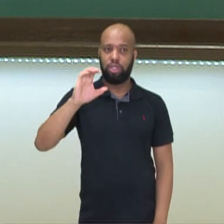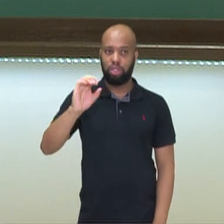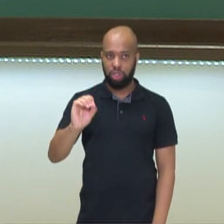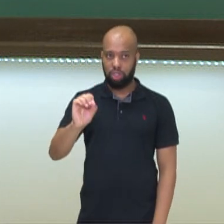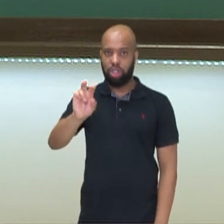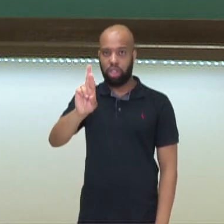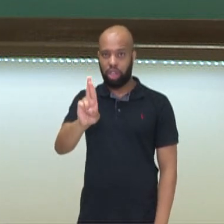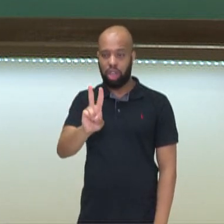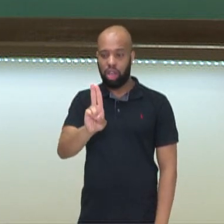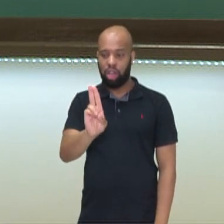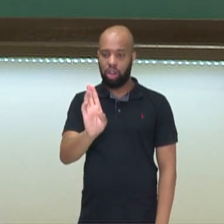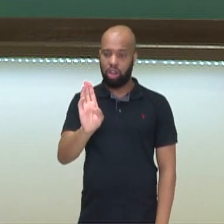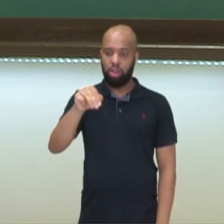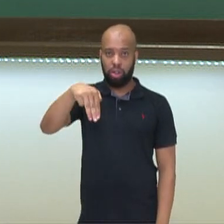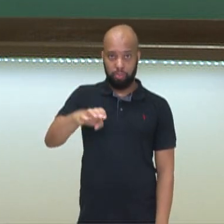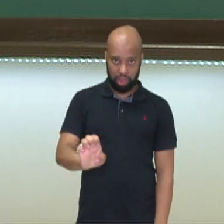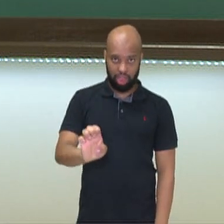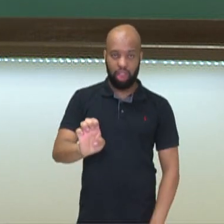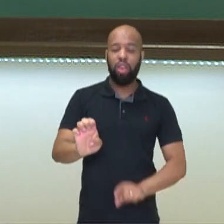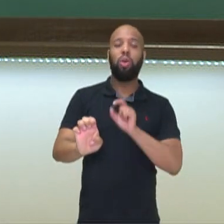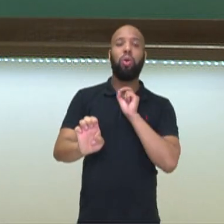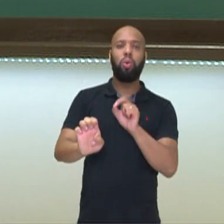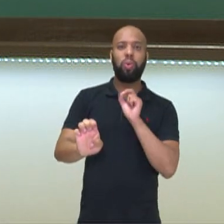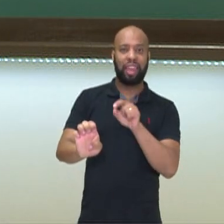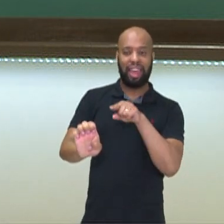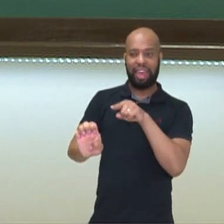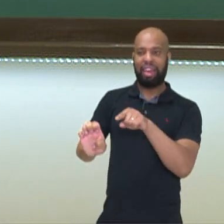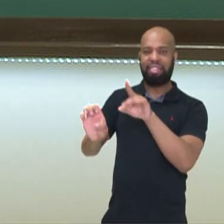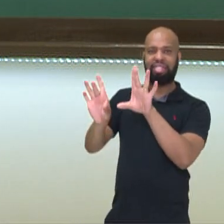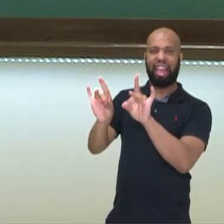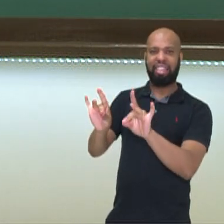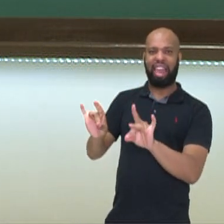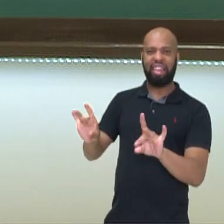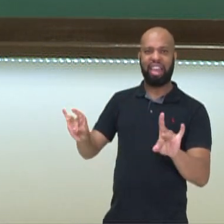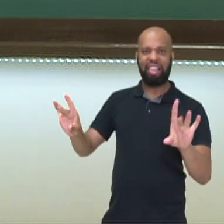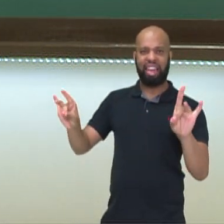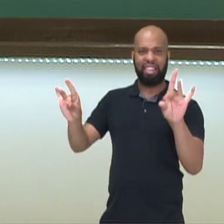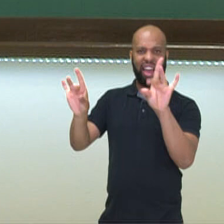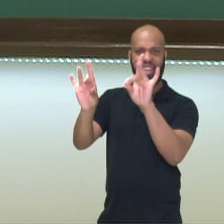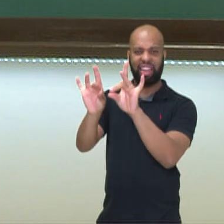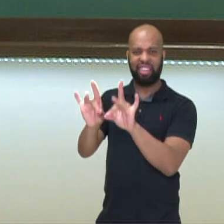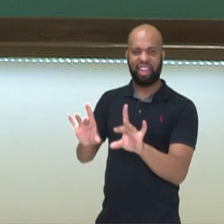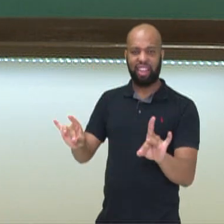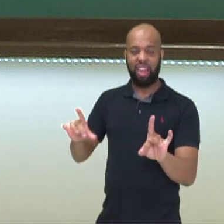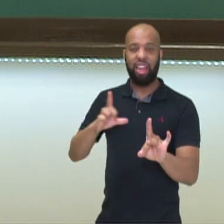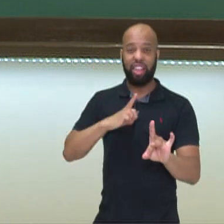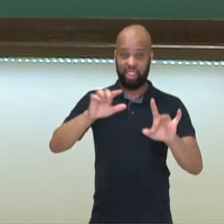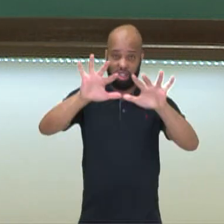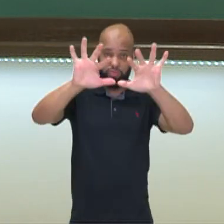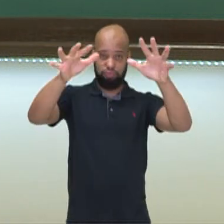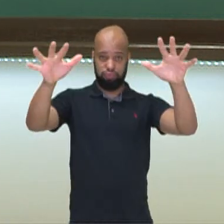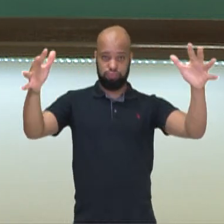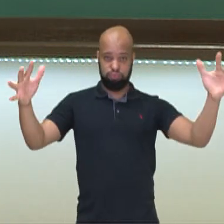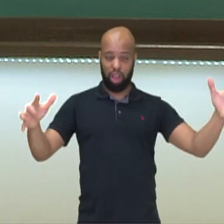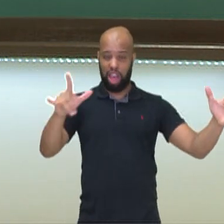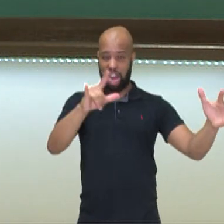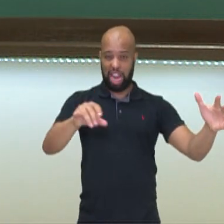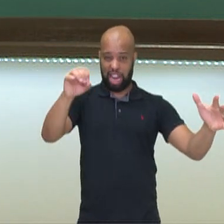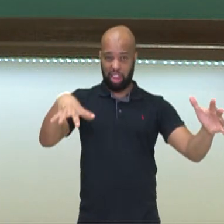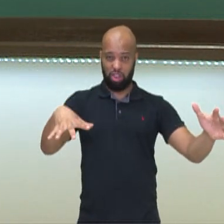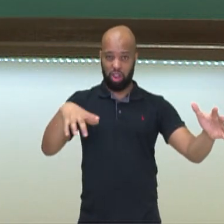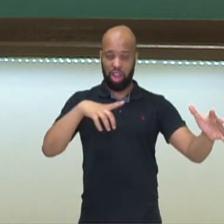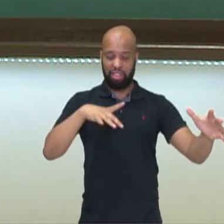chorume. Chorume é o líquido que sai desse amontoado de lixo.